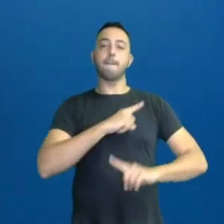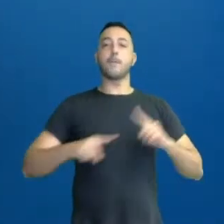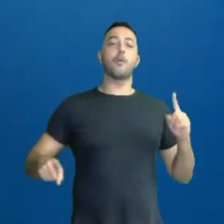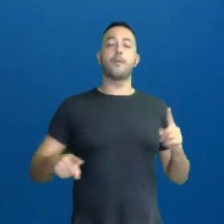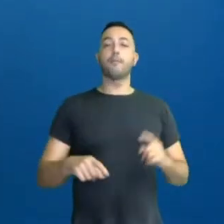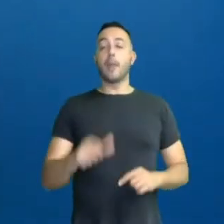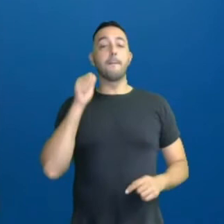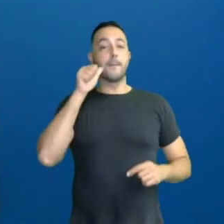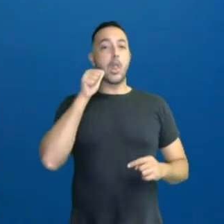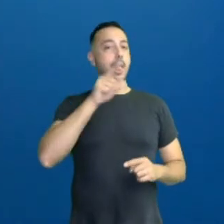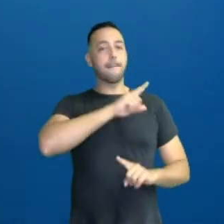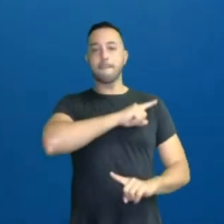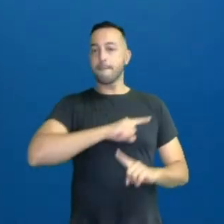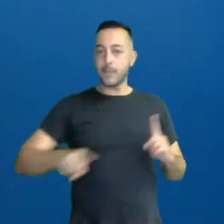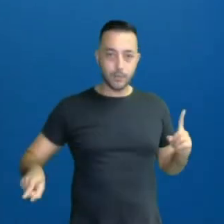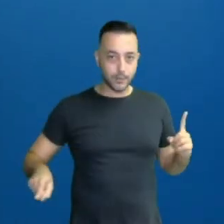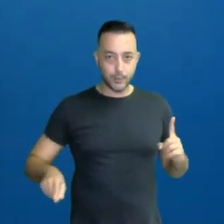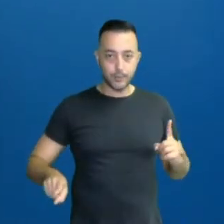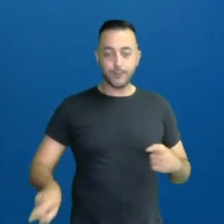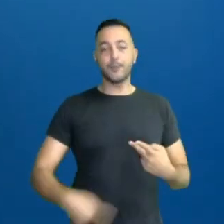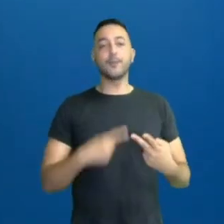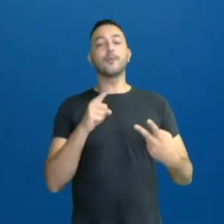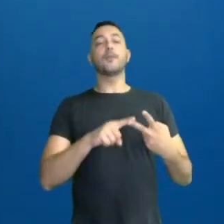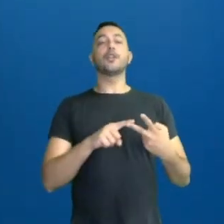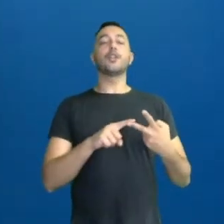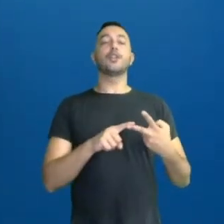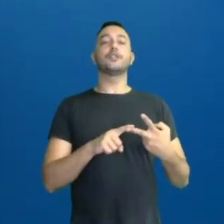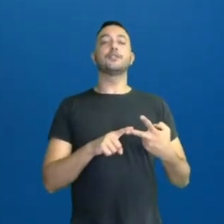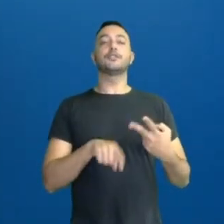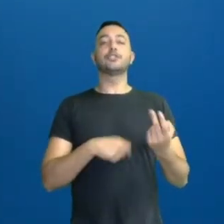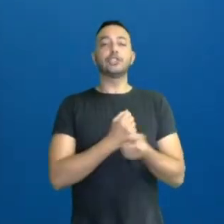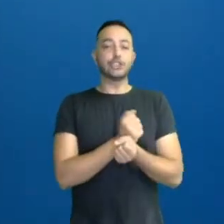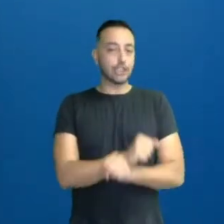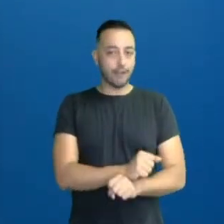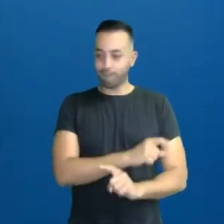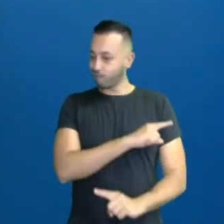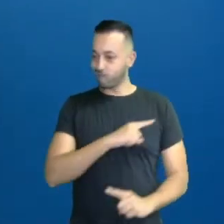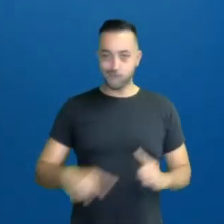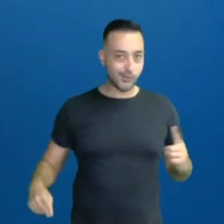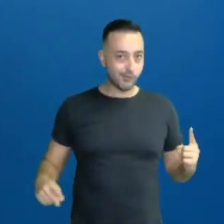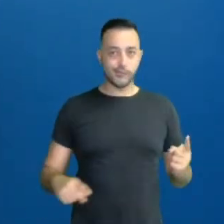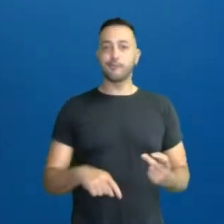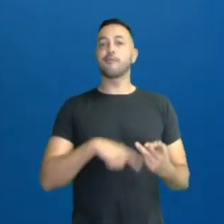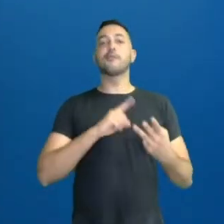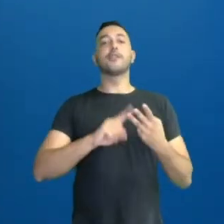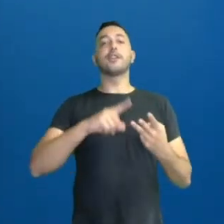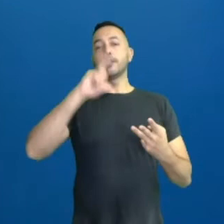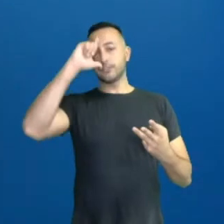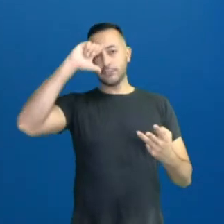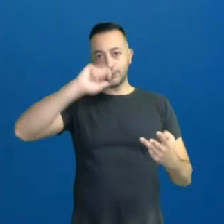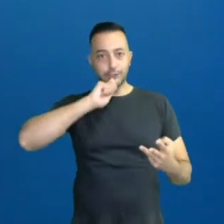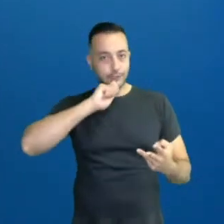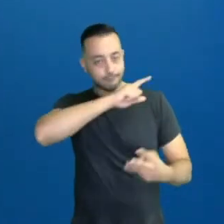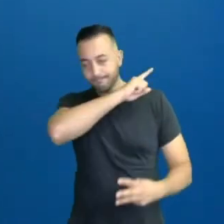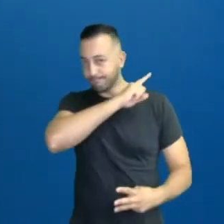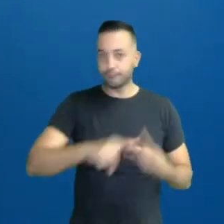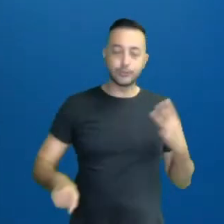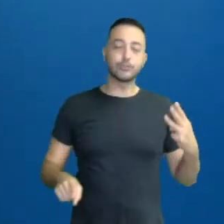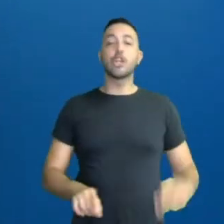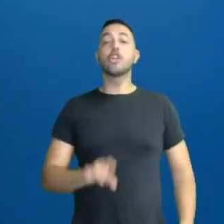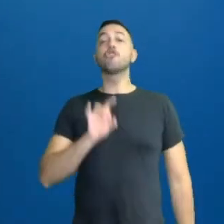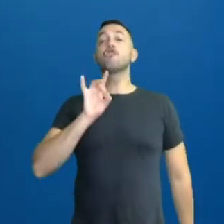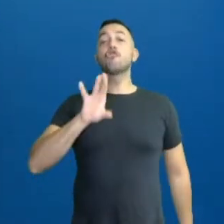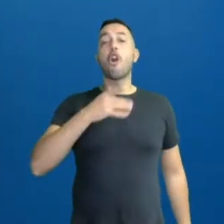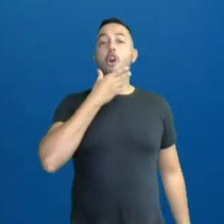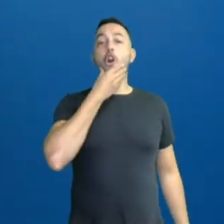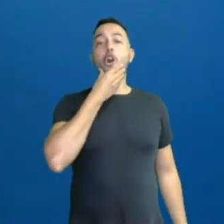Nem mulheres, nem escravos, nem estrangeiros. Apenas homens de